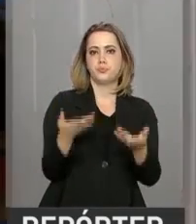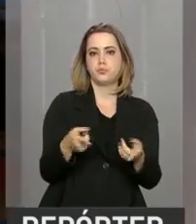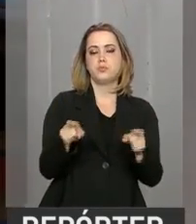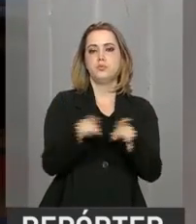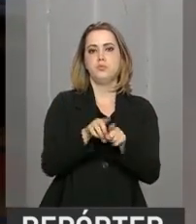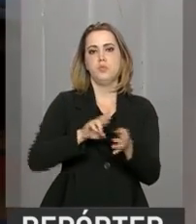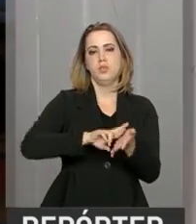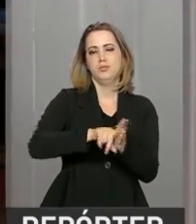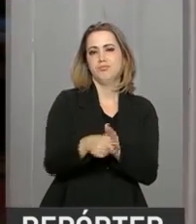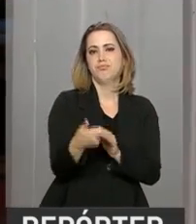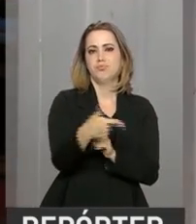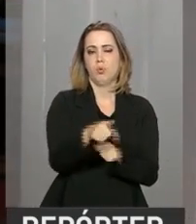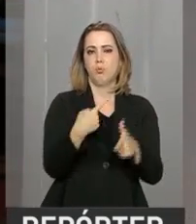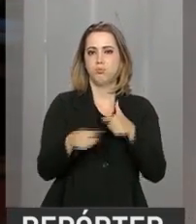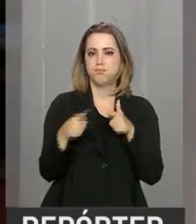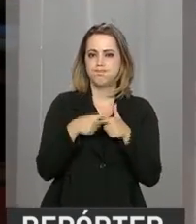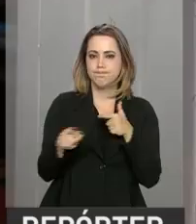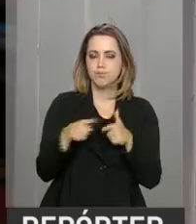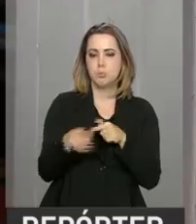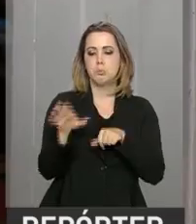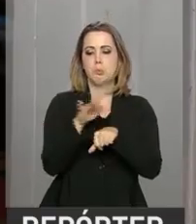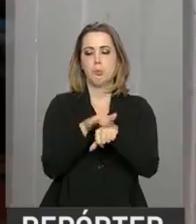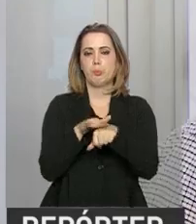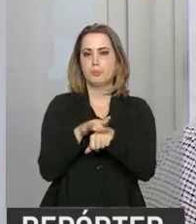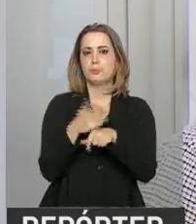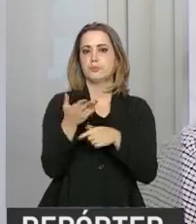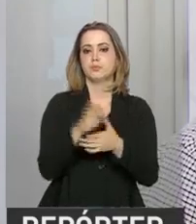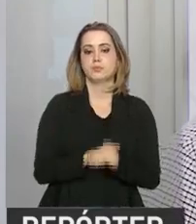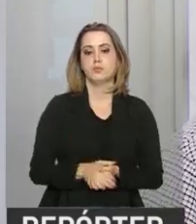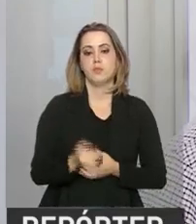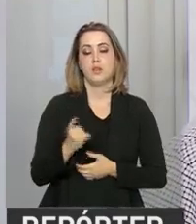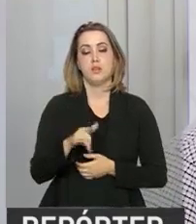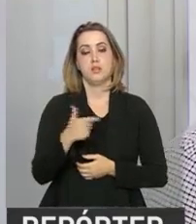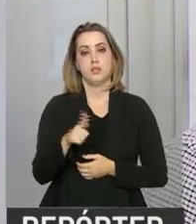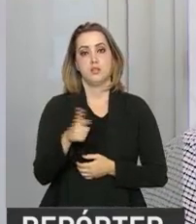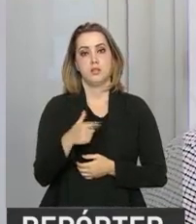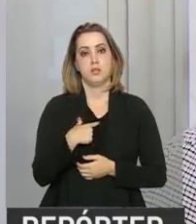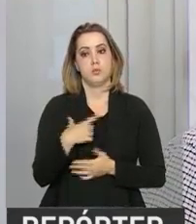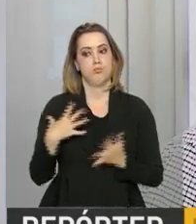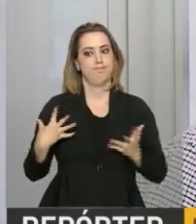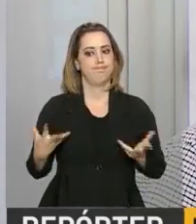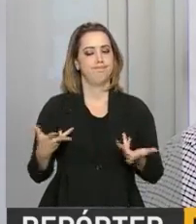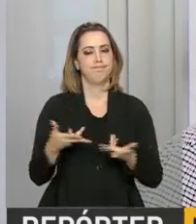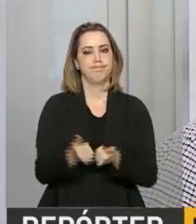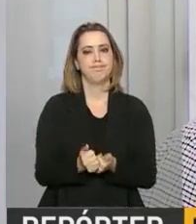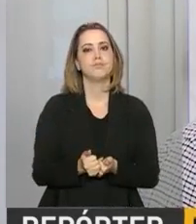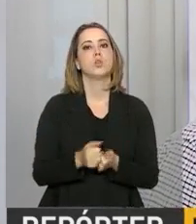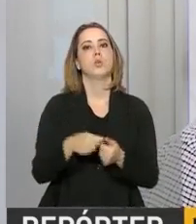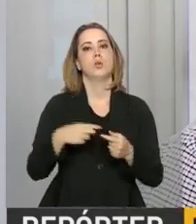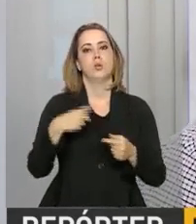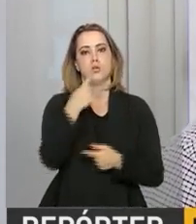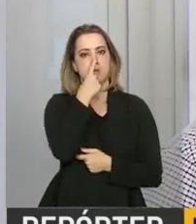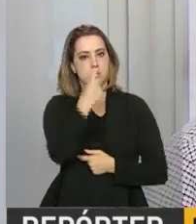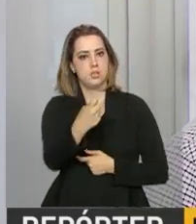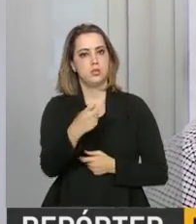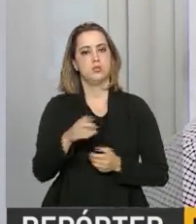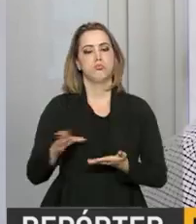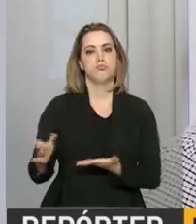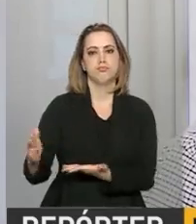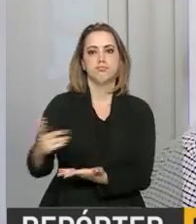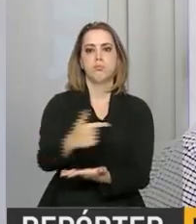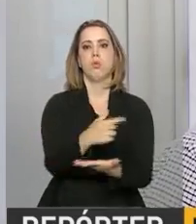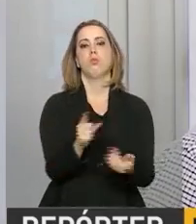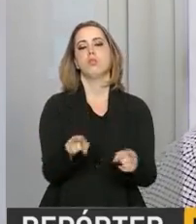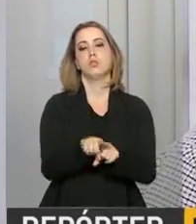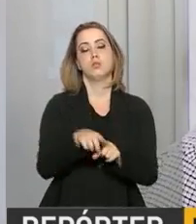rasteiro mas só causa e esta causa do erro no projeto se não tiver um eficiente sistema de coleta de esgoto a sua população têm um risco